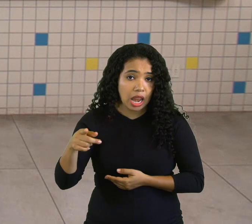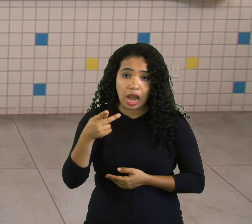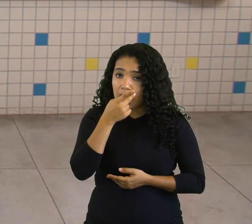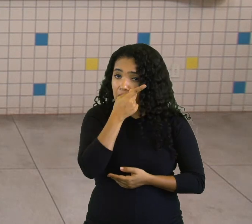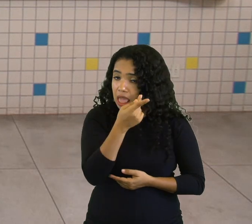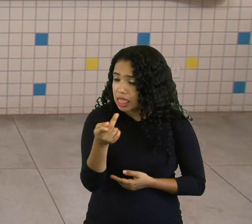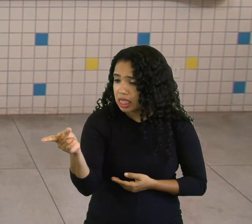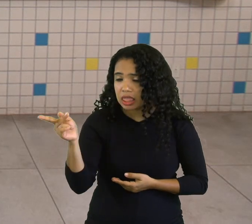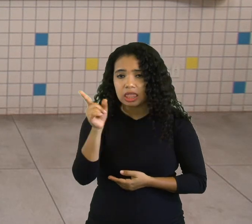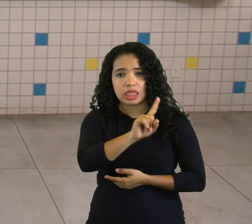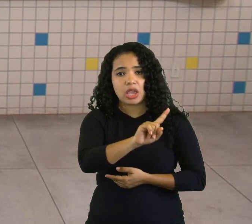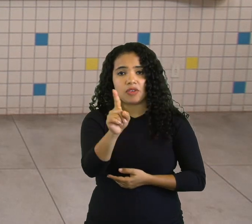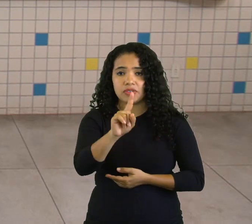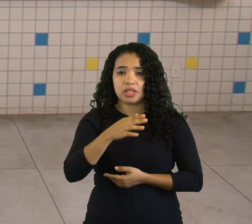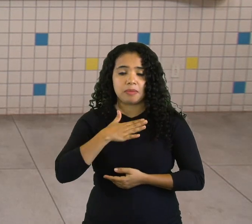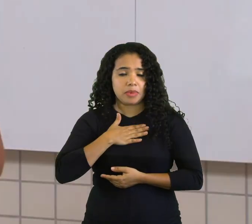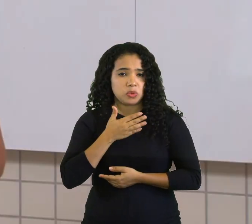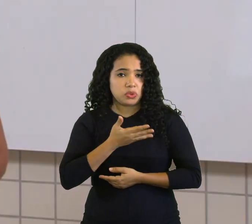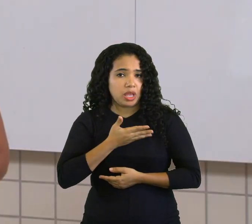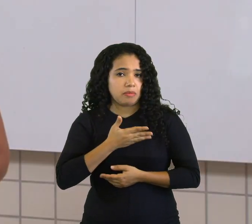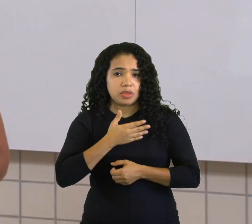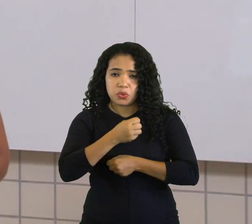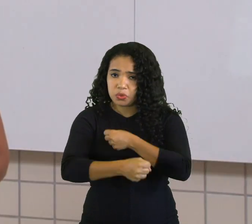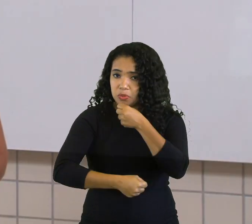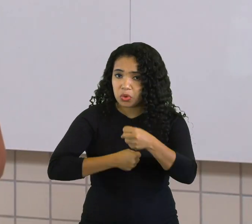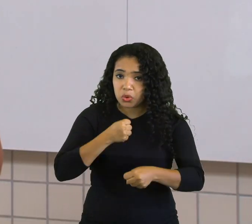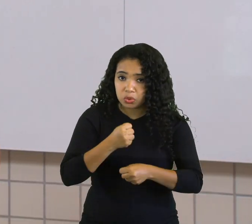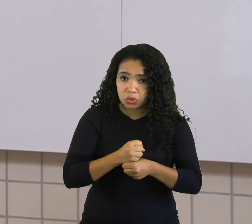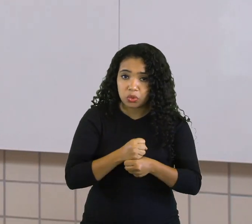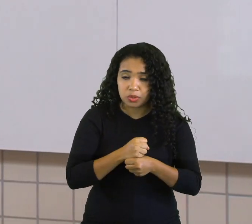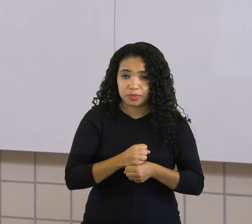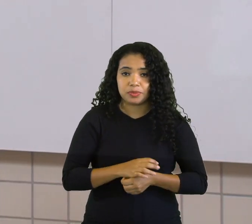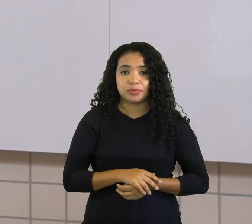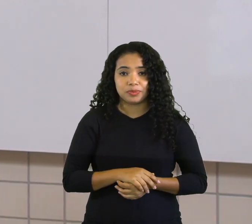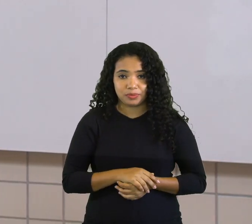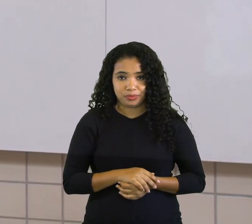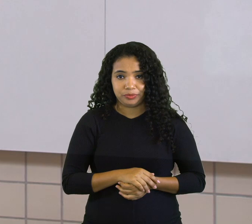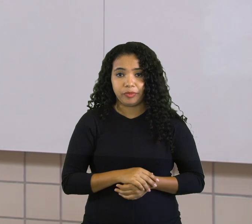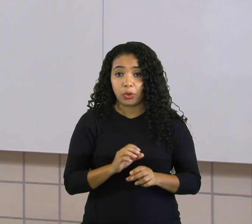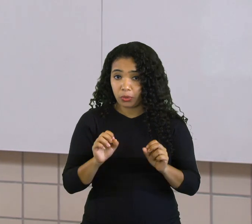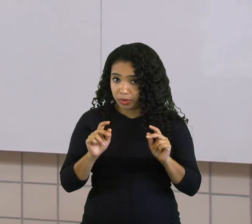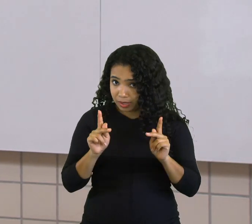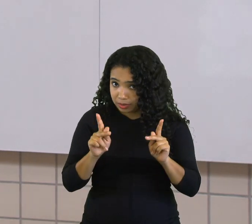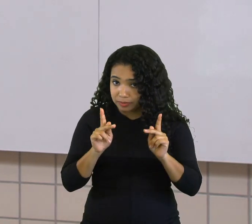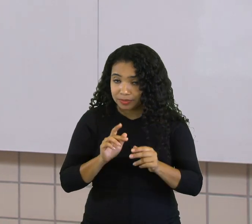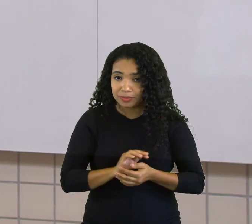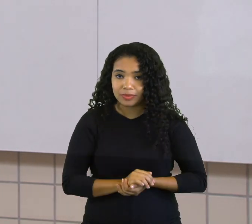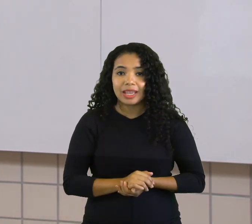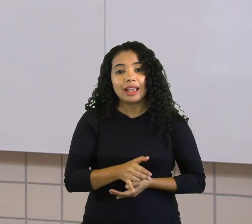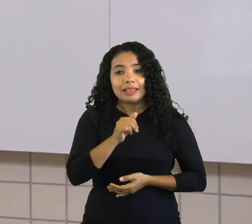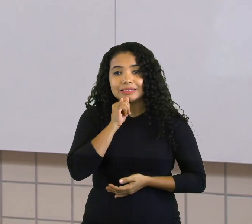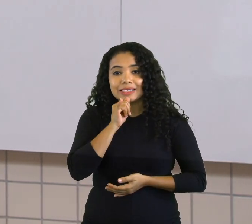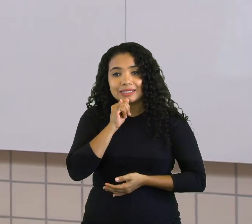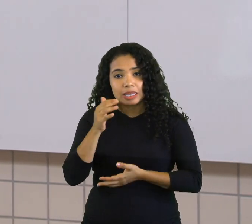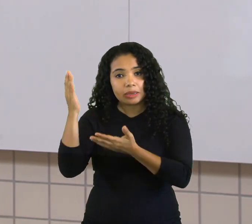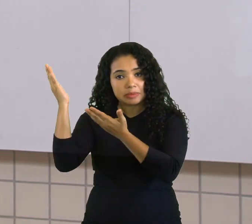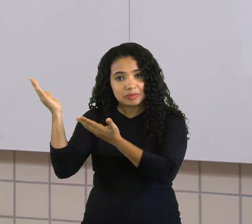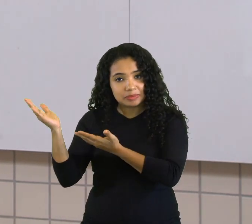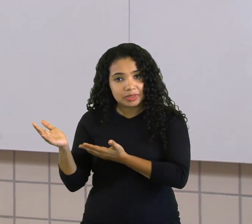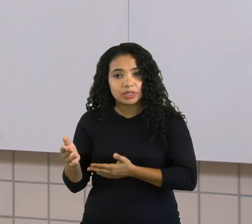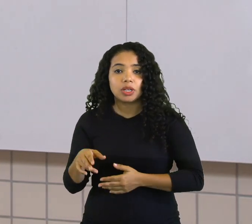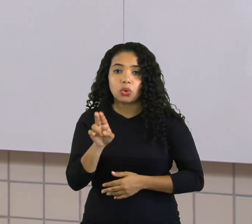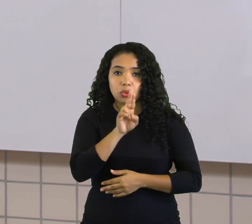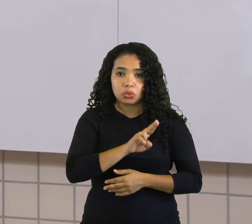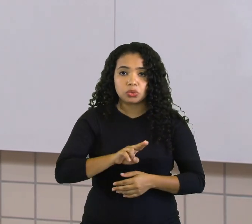meus amigos no próximo ano, ok, guys? E todos esses exemplos ainda usando o verbo